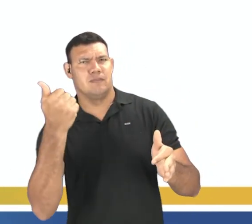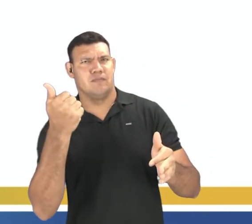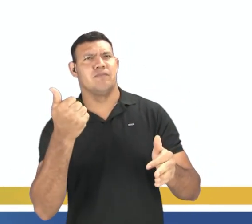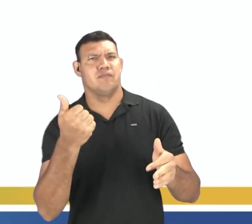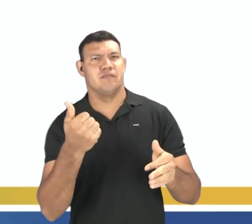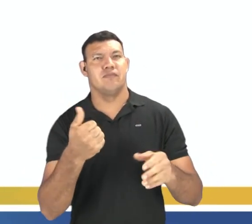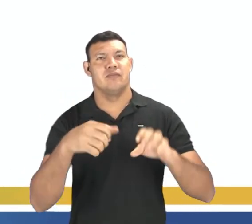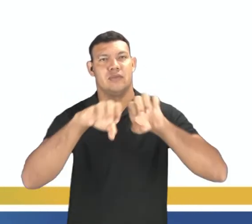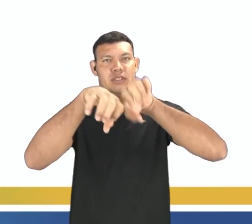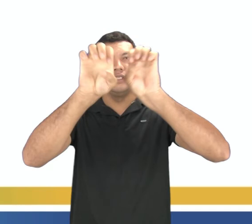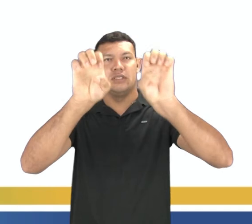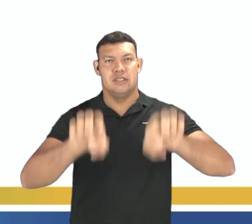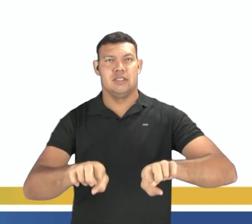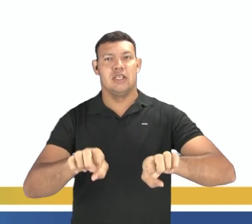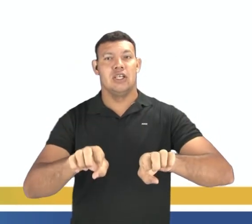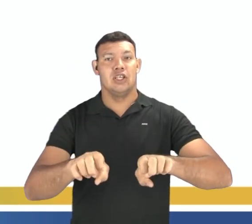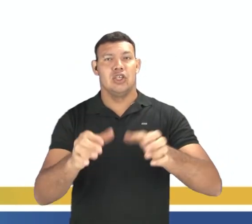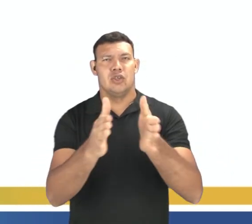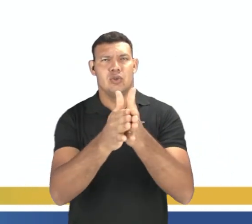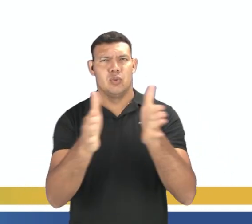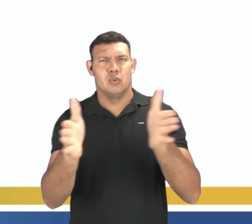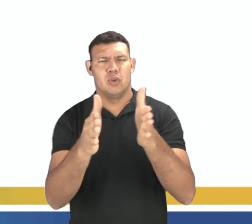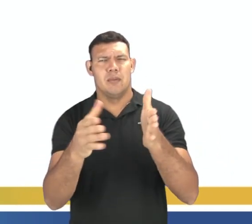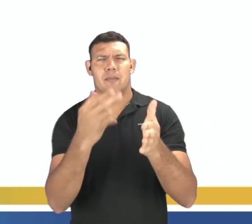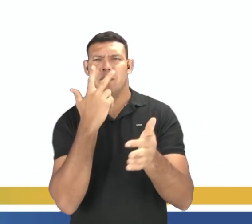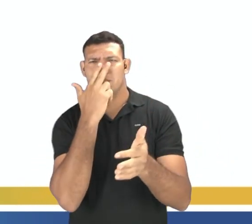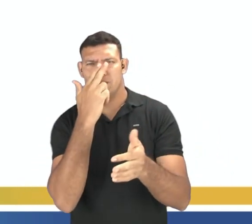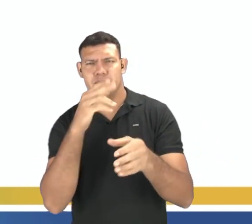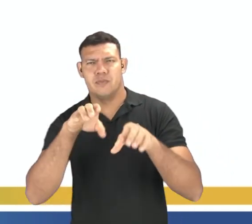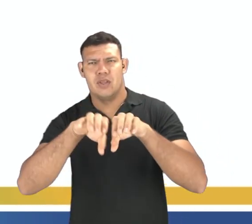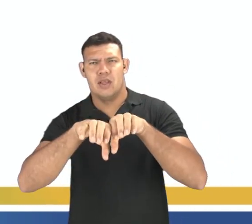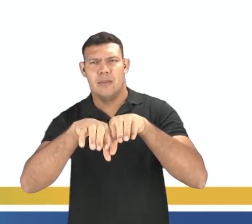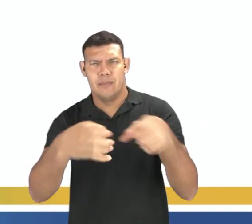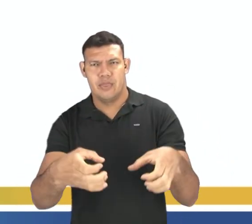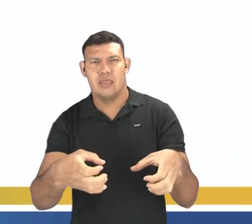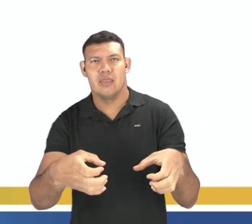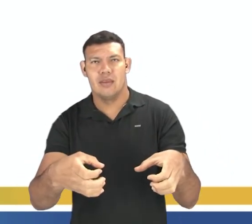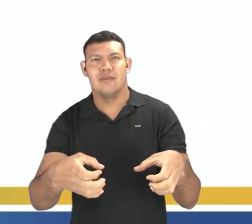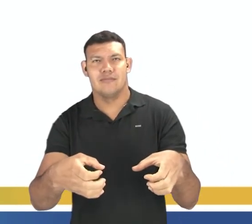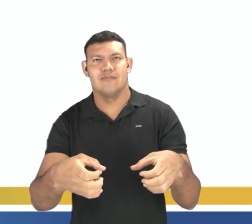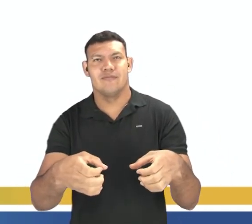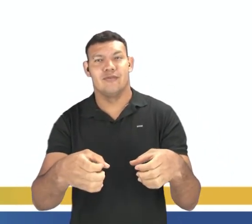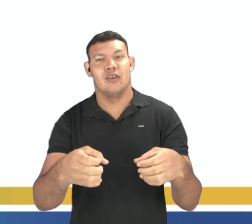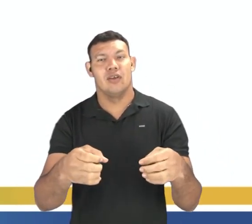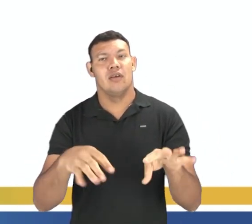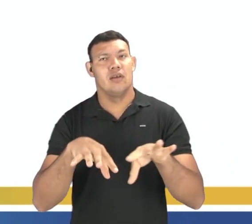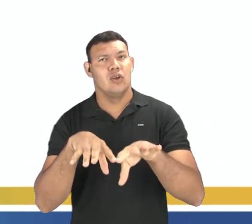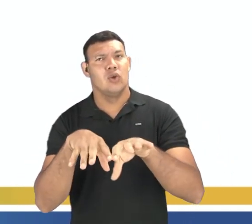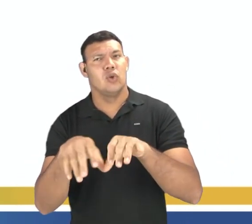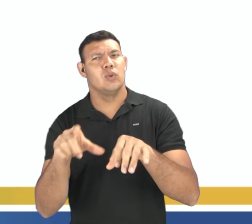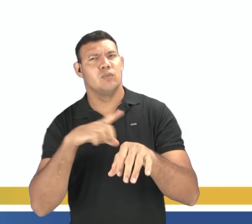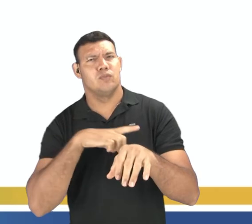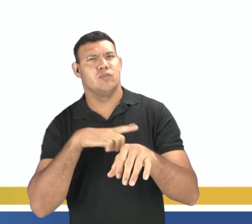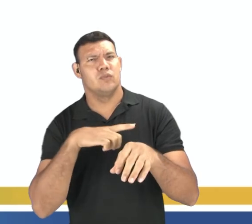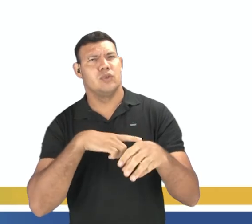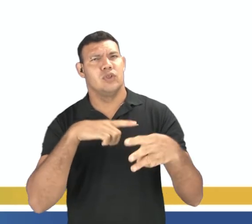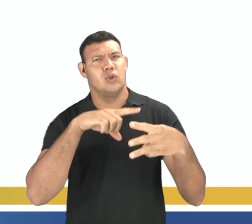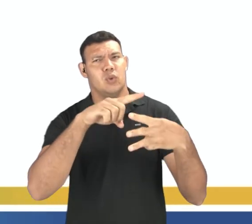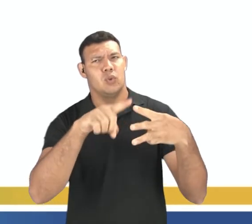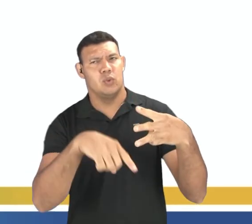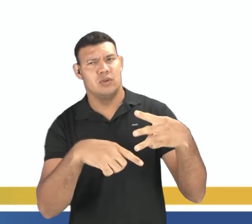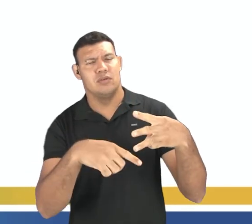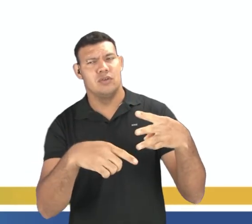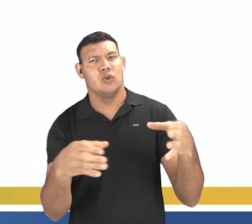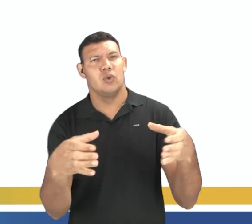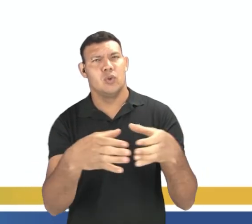tamanho similar ao do ovo. É formada por um conjunto de bastômeros. Então, a mórula é uma estrutura formada por